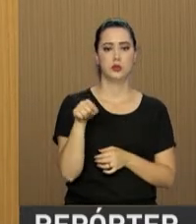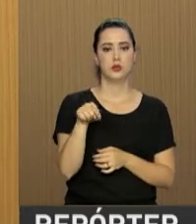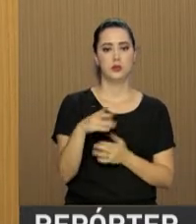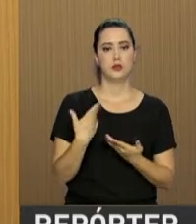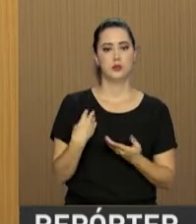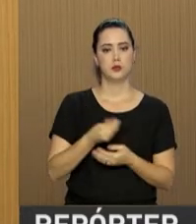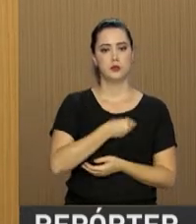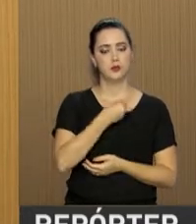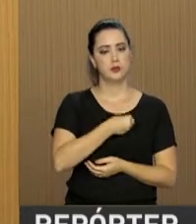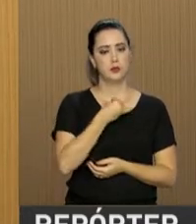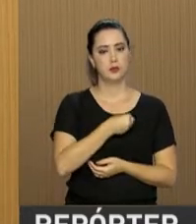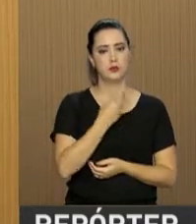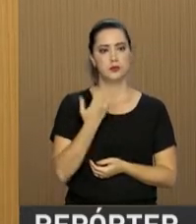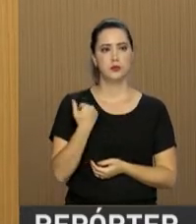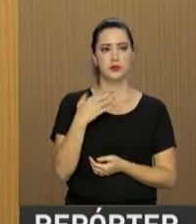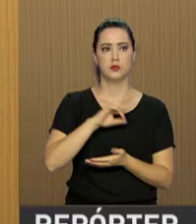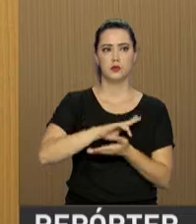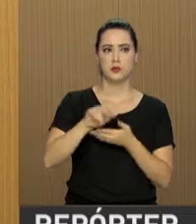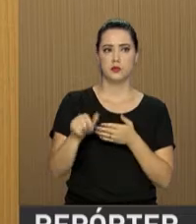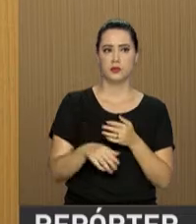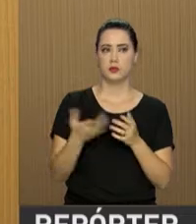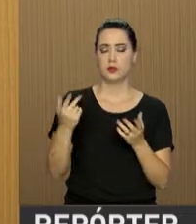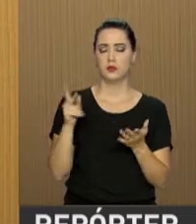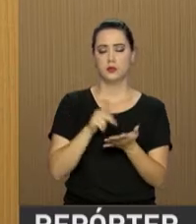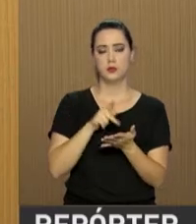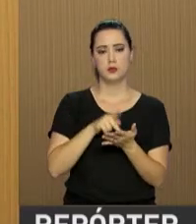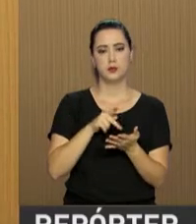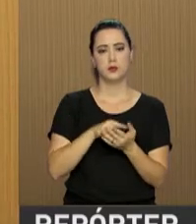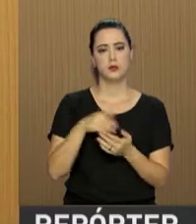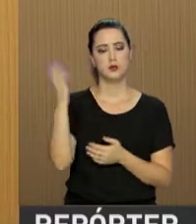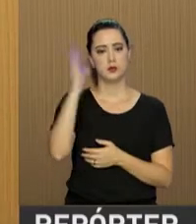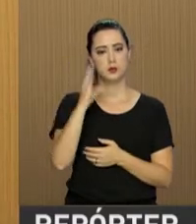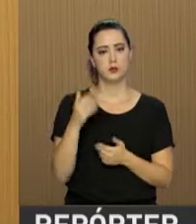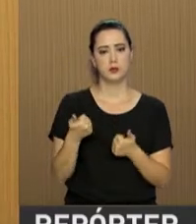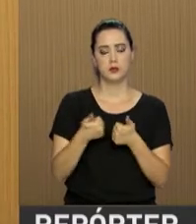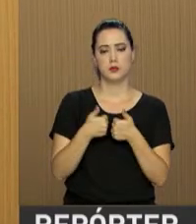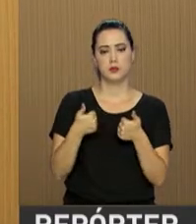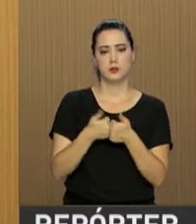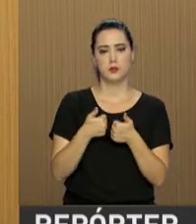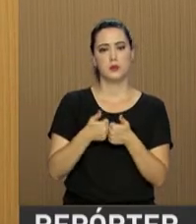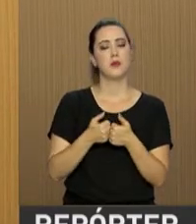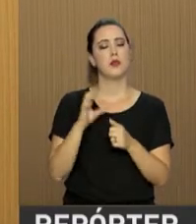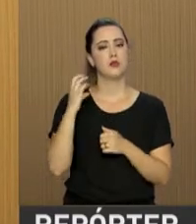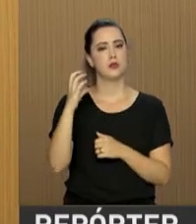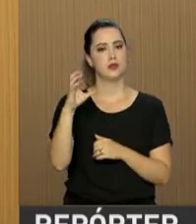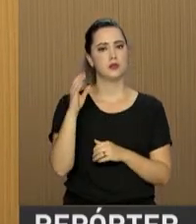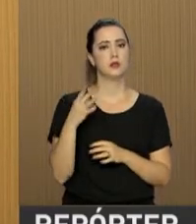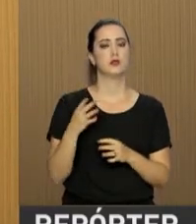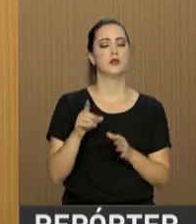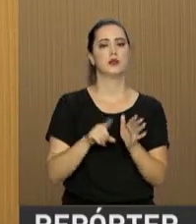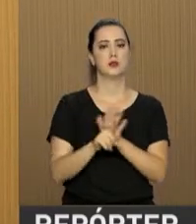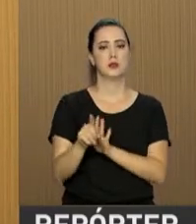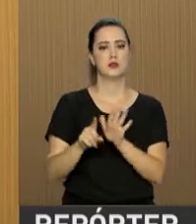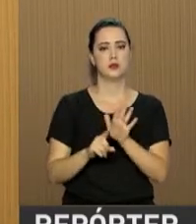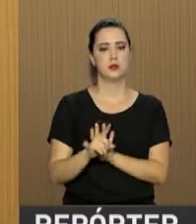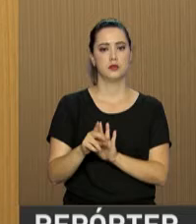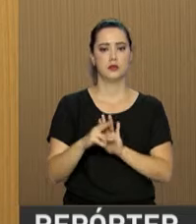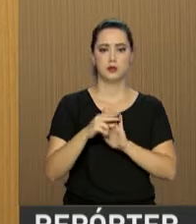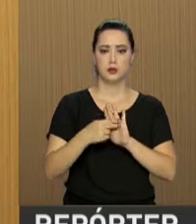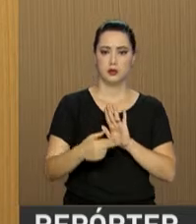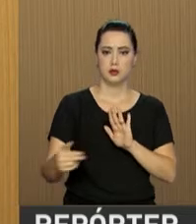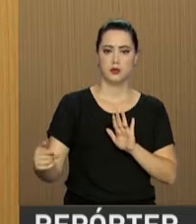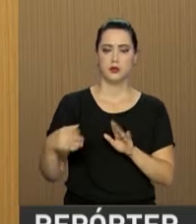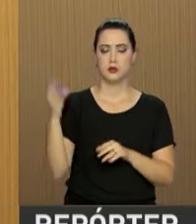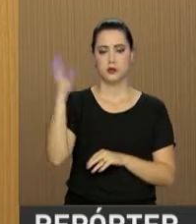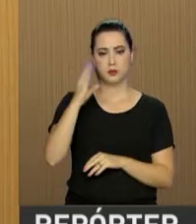conviver em com as múltiplas realidades do brasil aproximaram a ciência os pesquisadores dos produtores